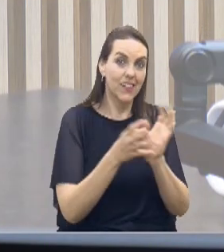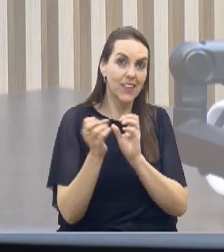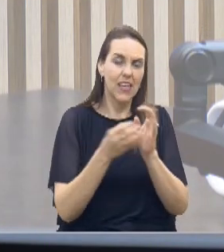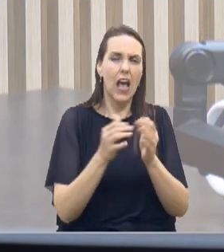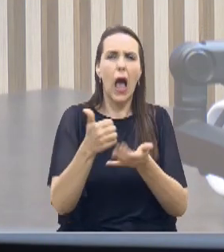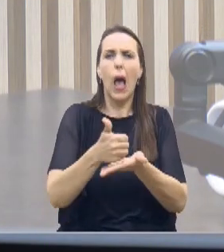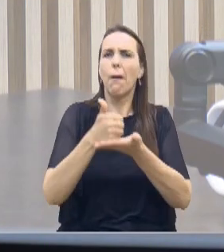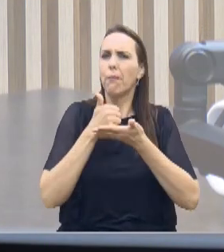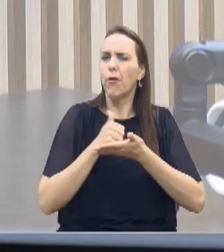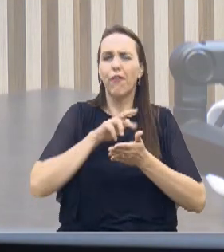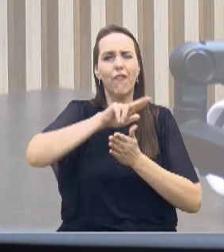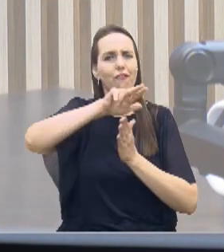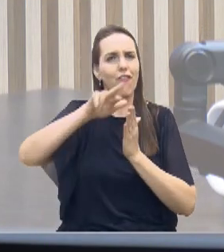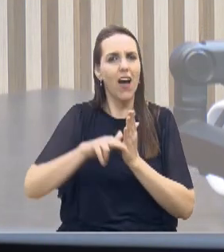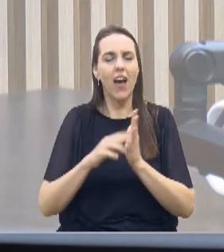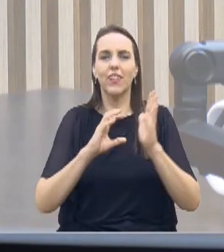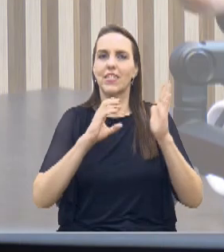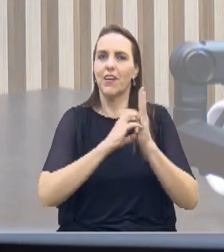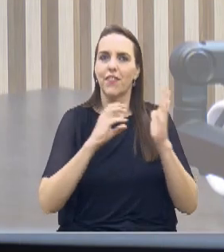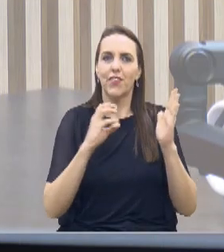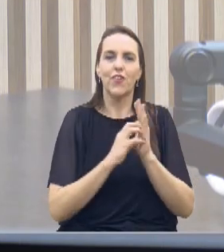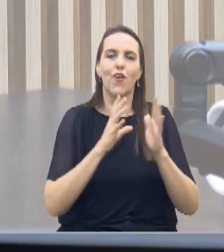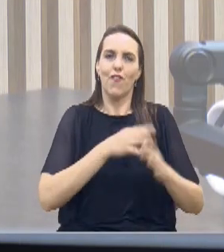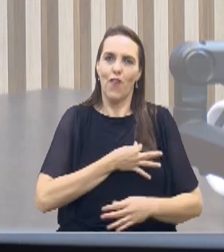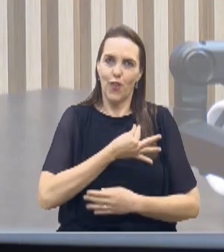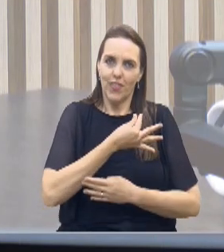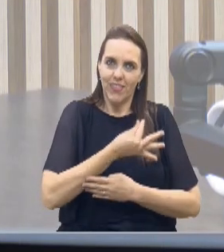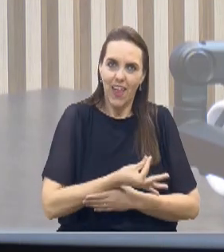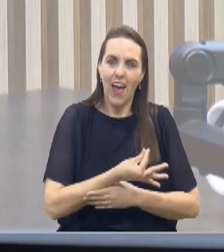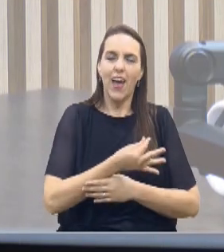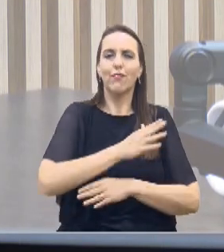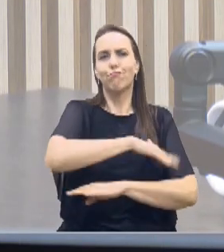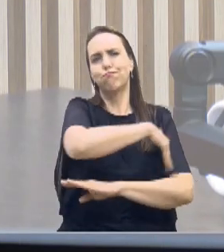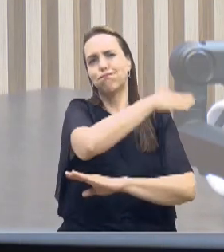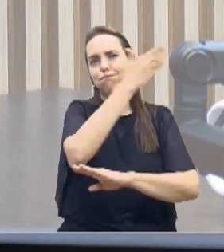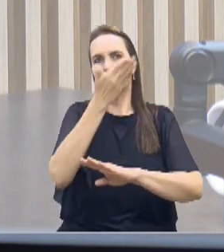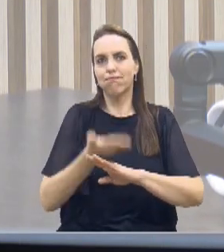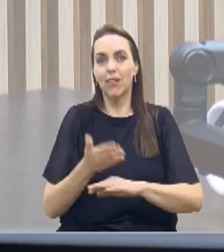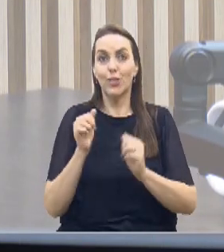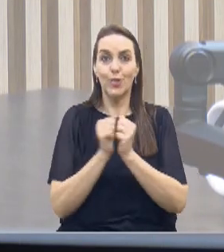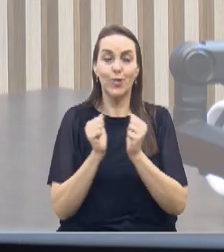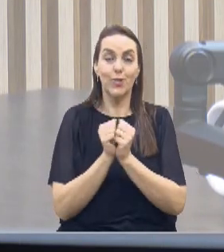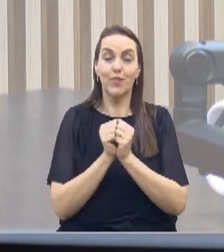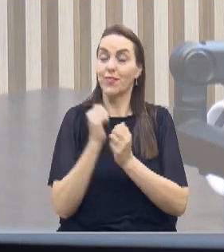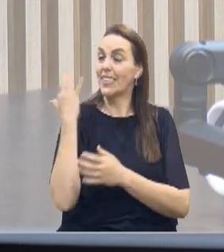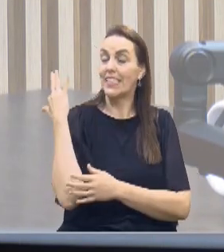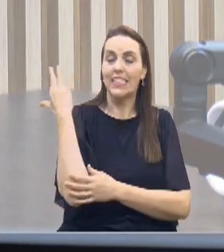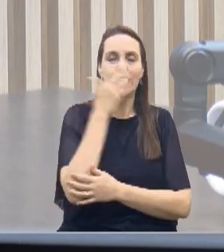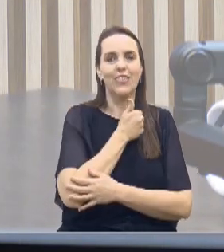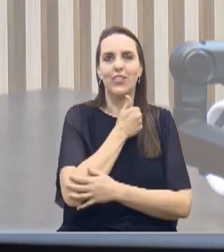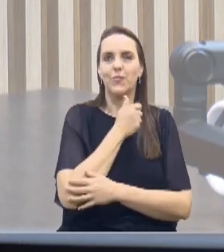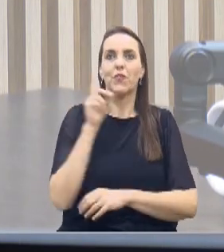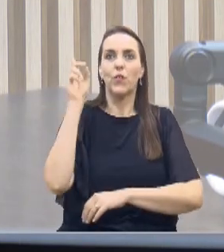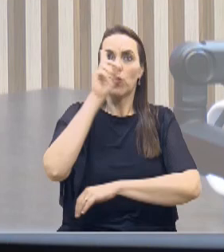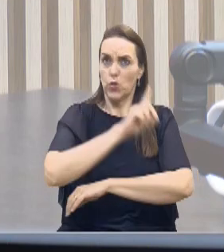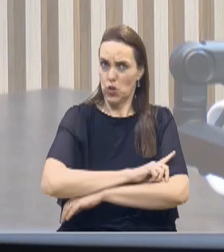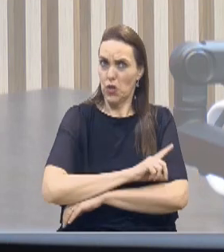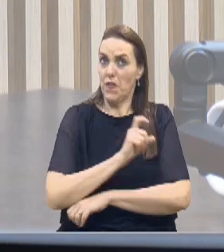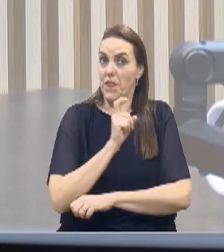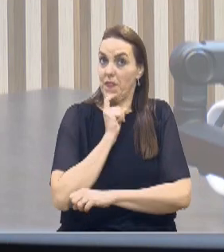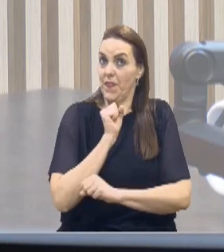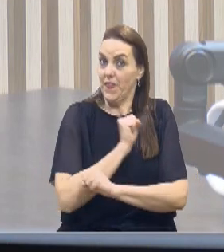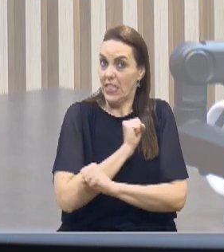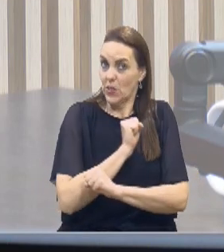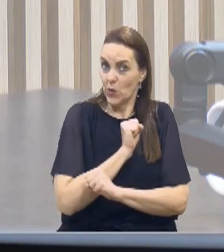vários servidores que se ofereceram voluntariamente, que passaram aqui o dia inteiro junto com eles. E foi tão lindo, Fábio, porque foi um dia